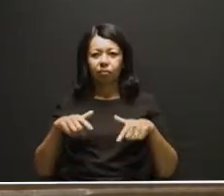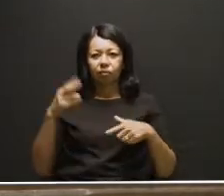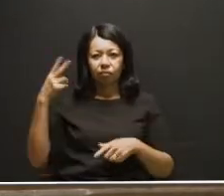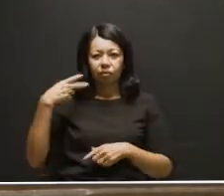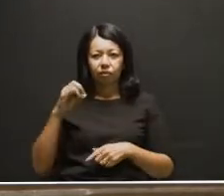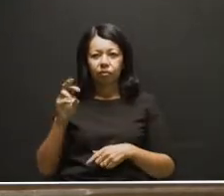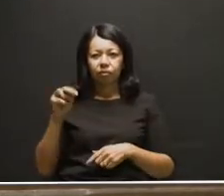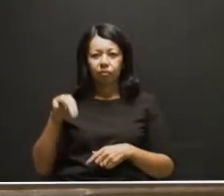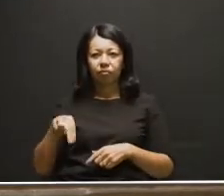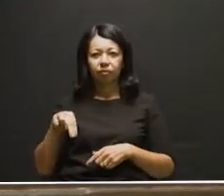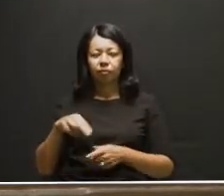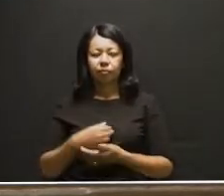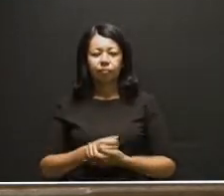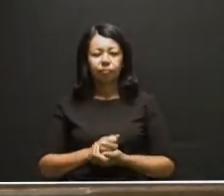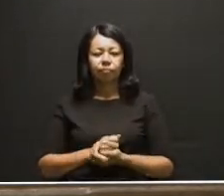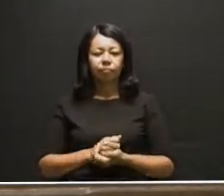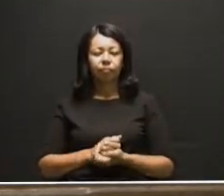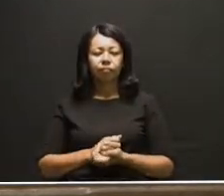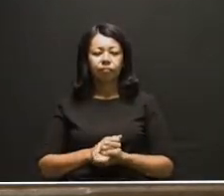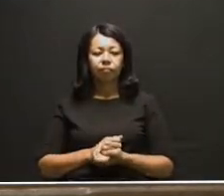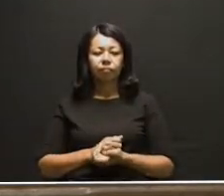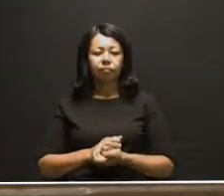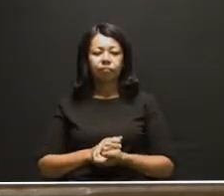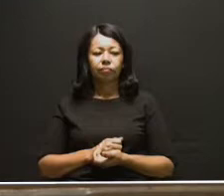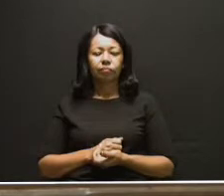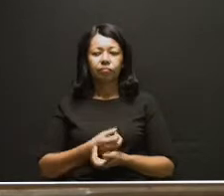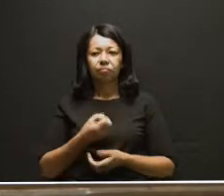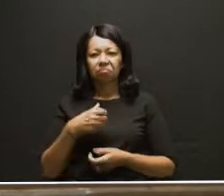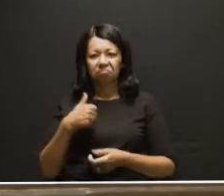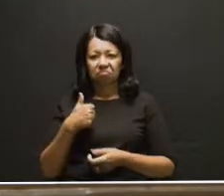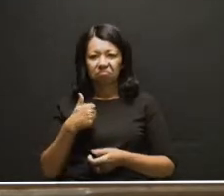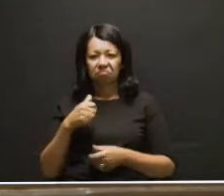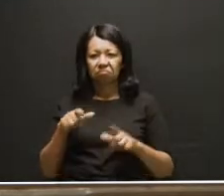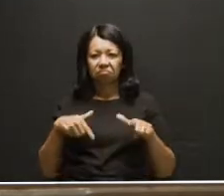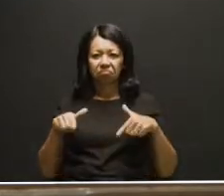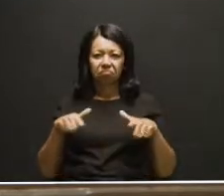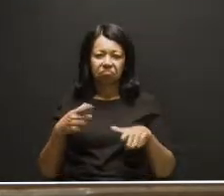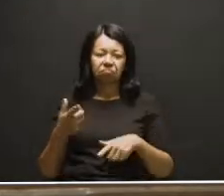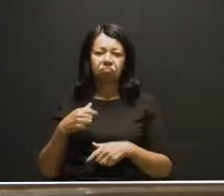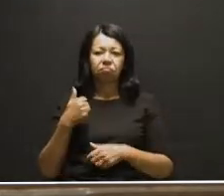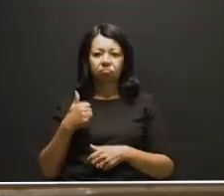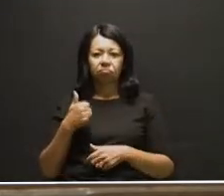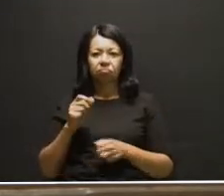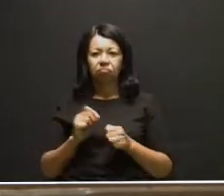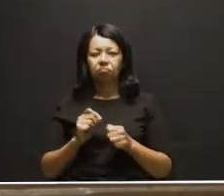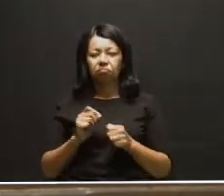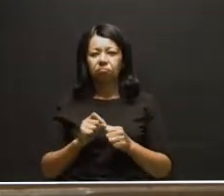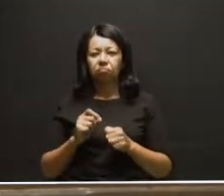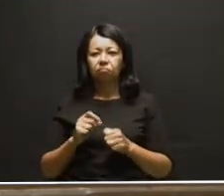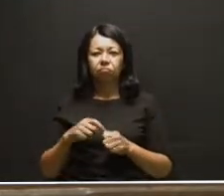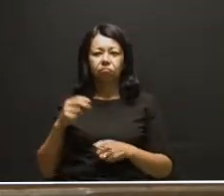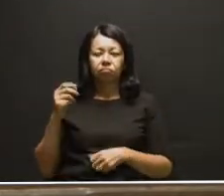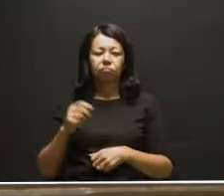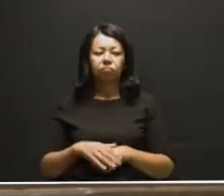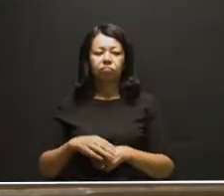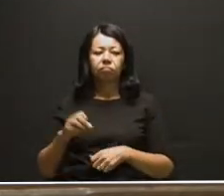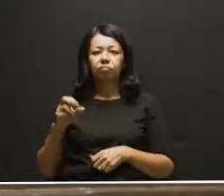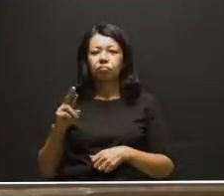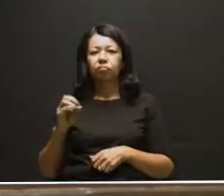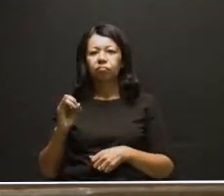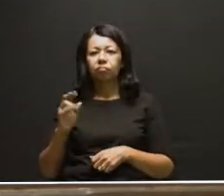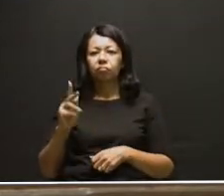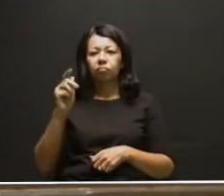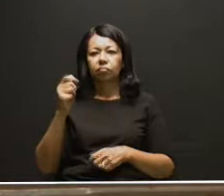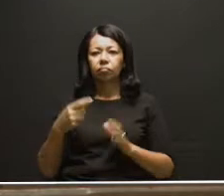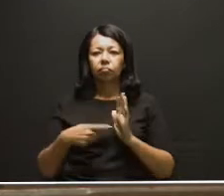ivan dobrando a excelente propositura adutora érika me mostrou essa propositura hoje eu